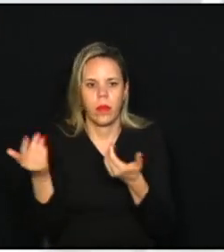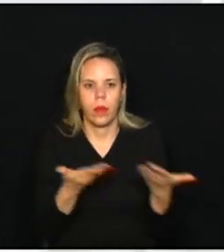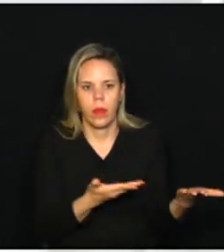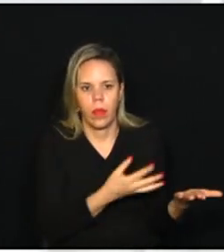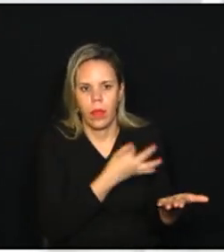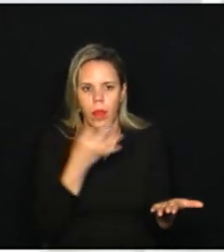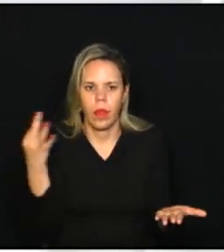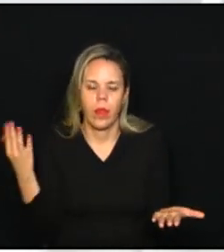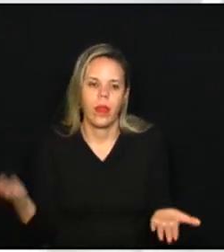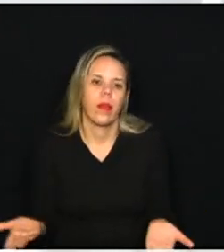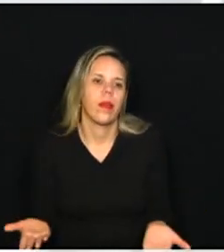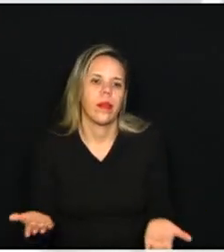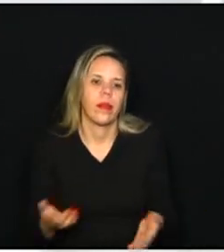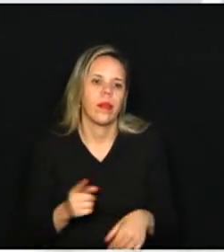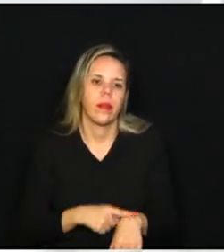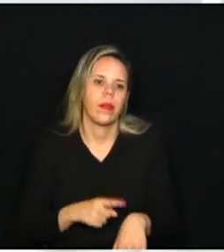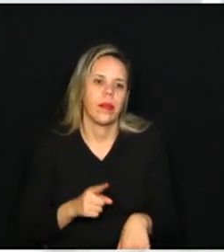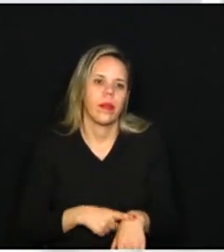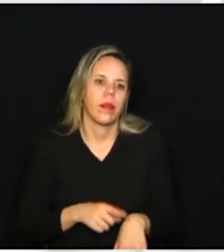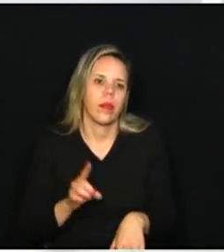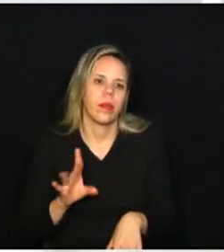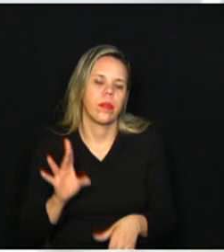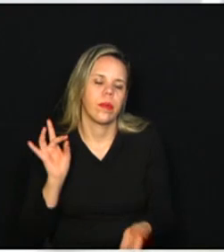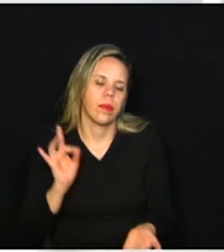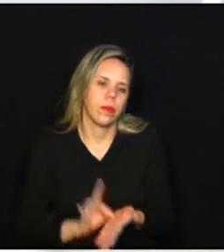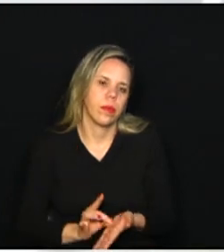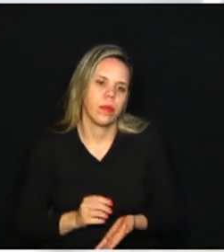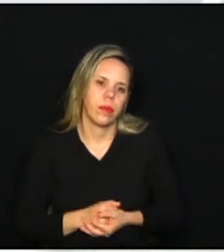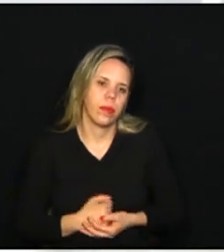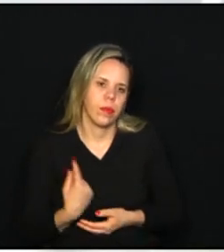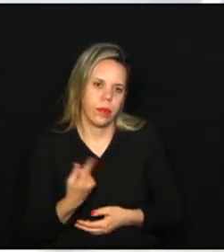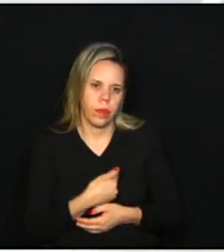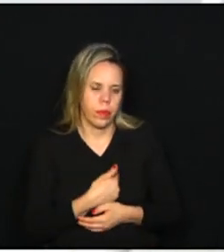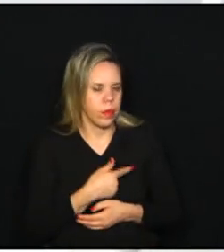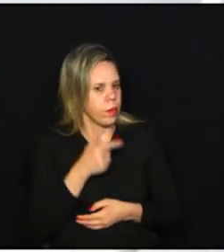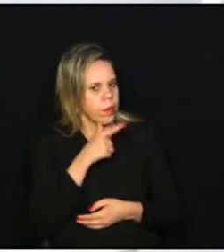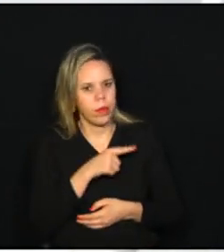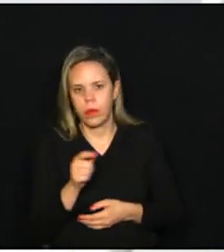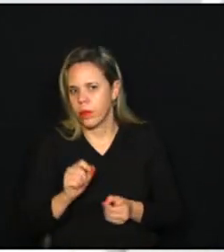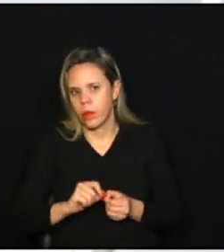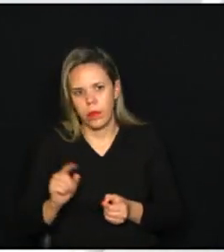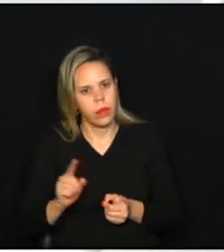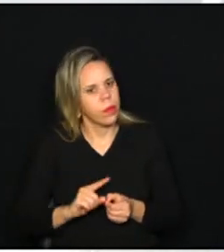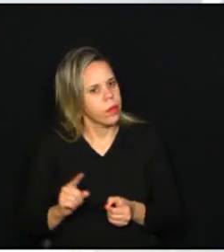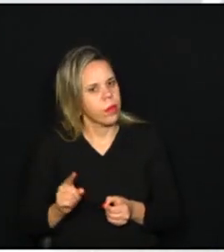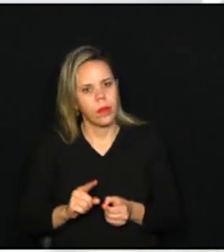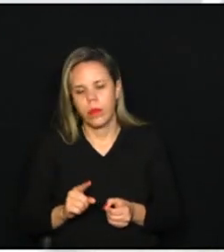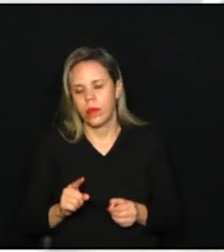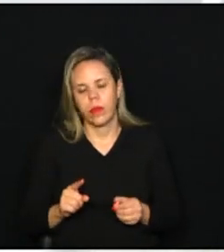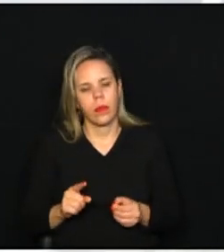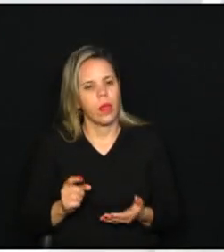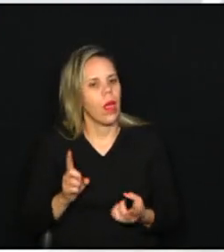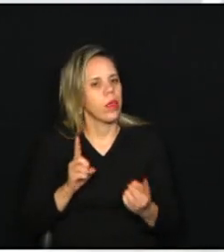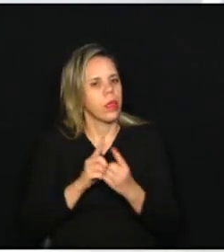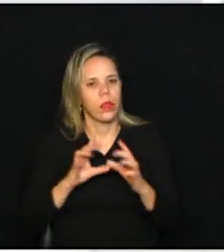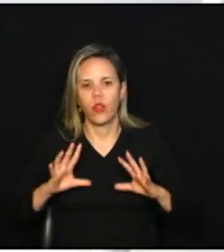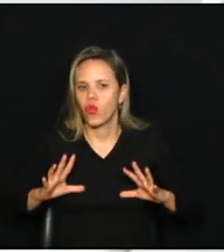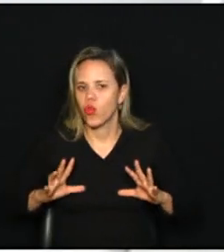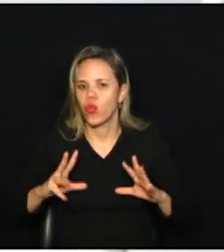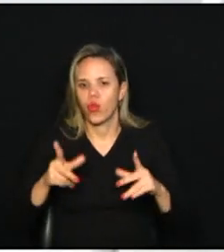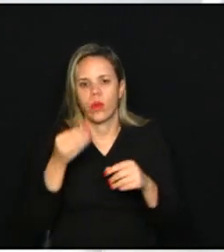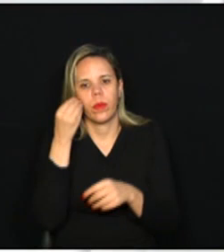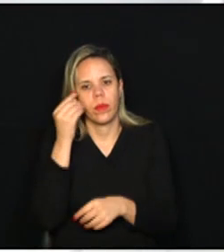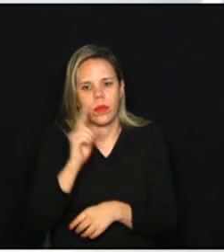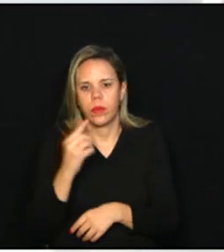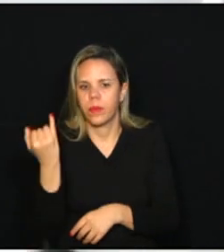bem-vinda. Nesse momento, eu posso afirmar que a gente não consegue absorver essa demanda, e não é a demanda